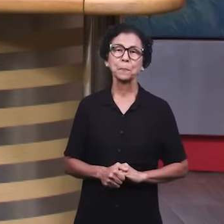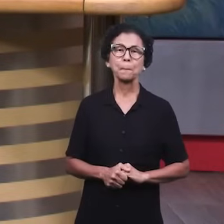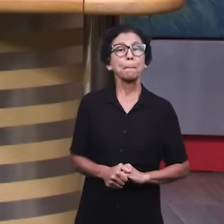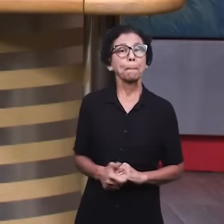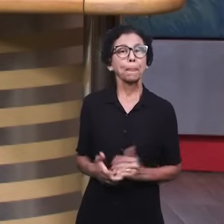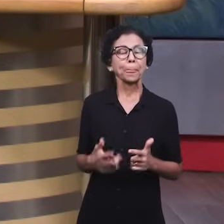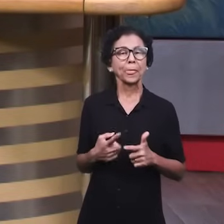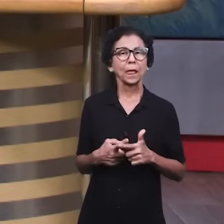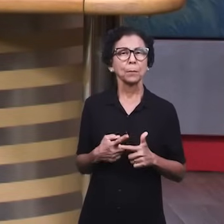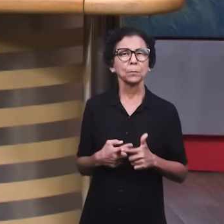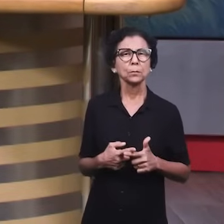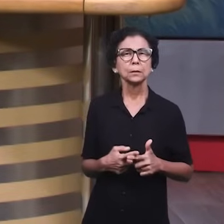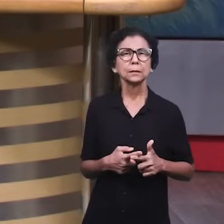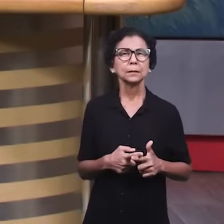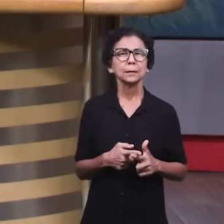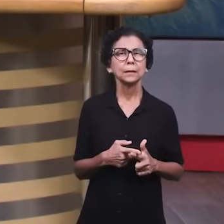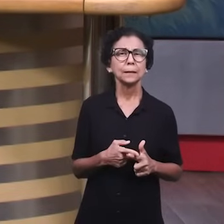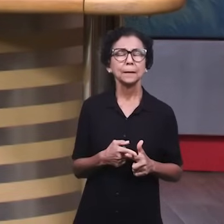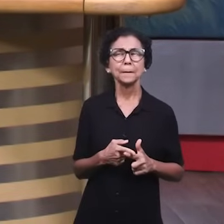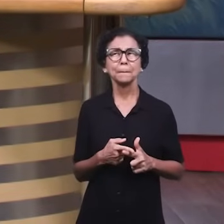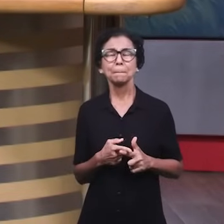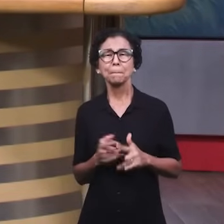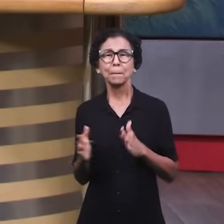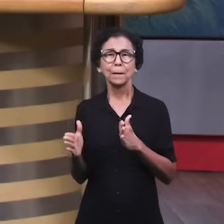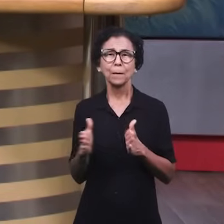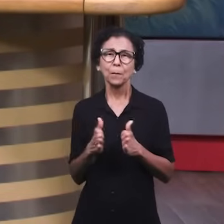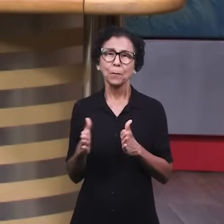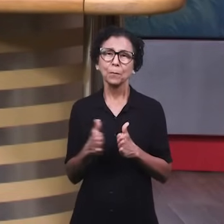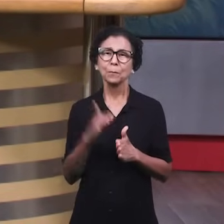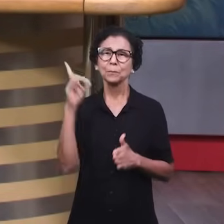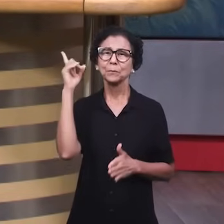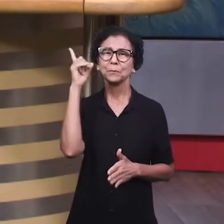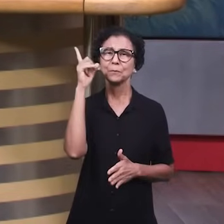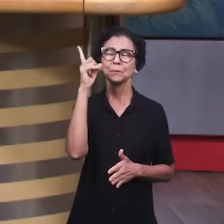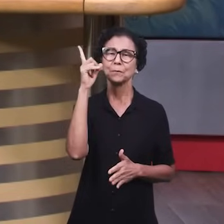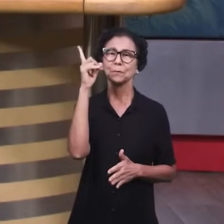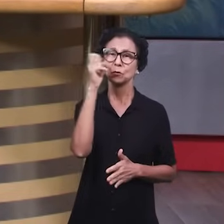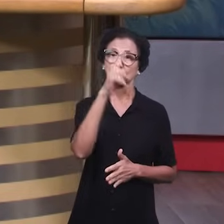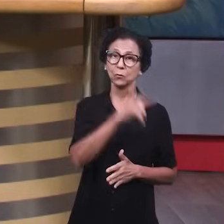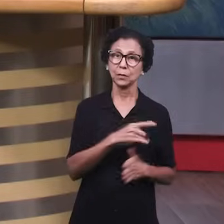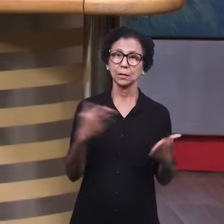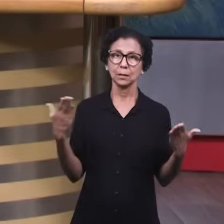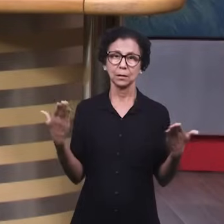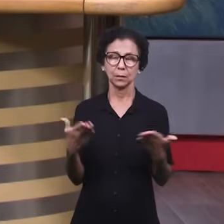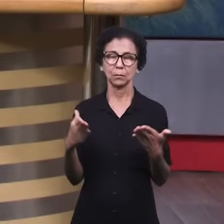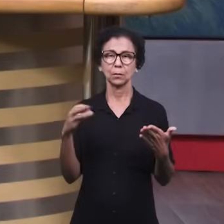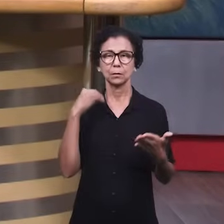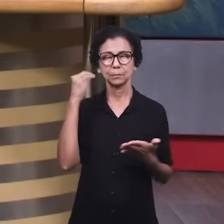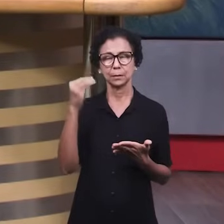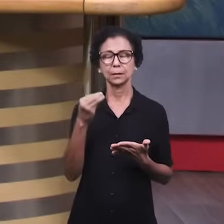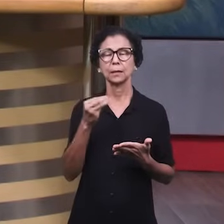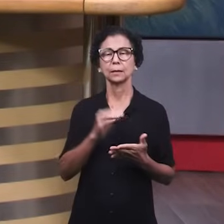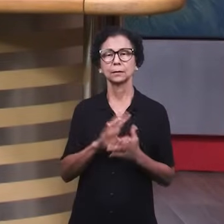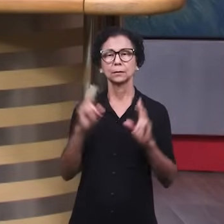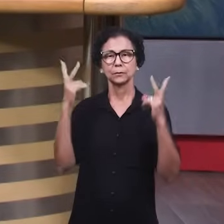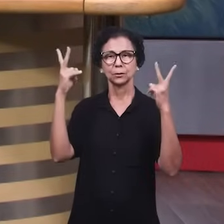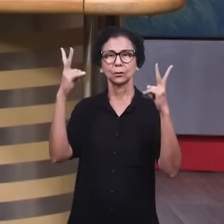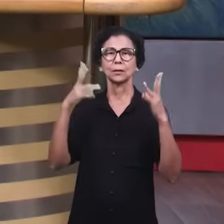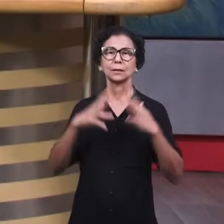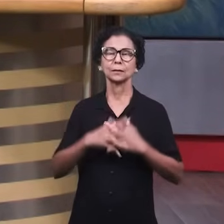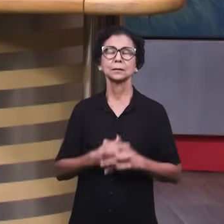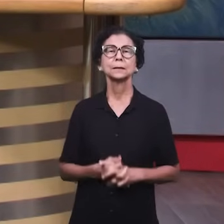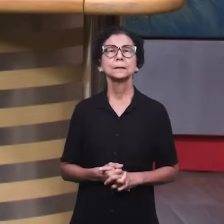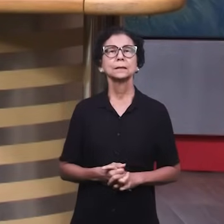eh a conotação exatamente deste momento especial que a igreja que a igreja viveu durante esse tempo e a Vitória que o Senhor